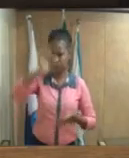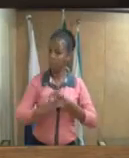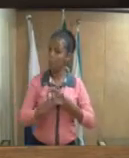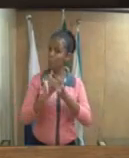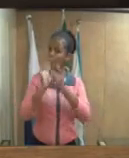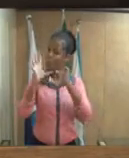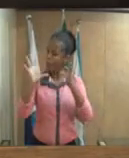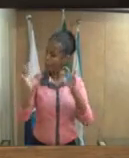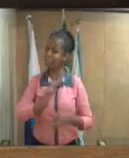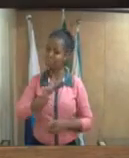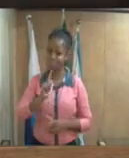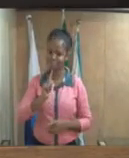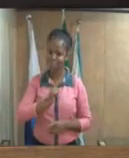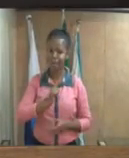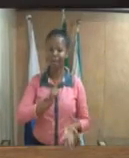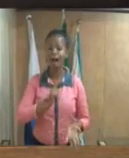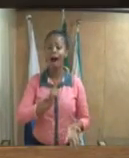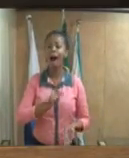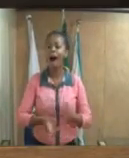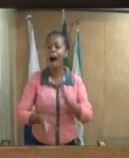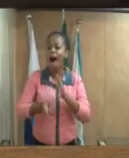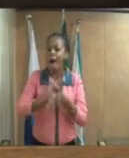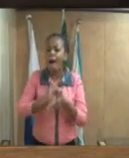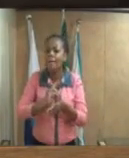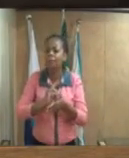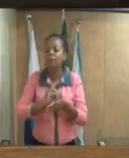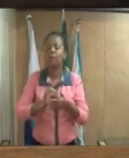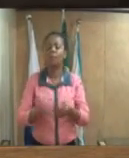que antes de cumprir